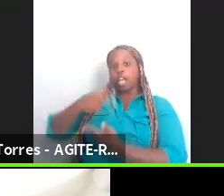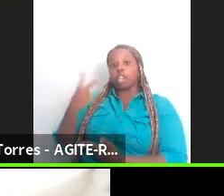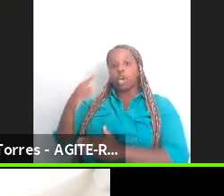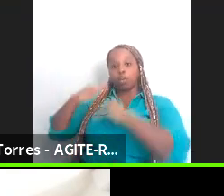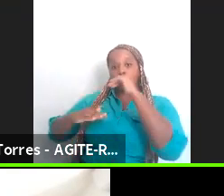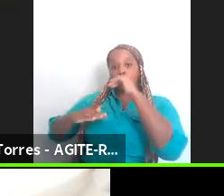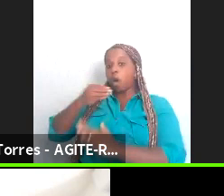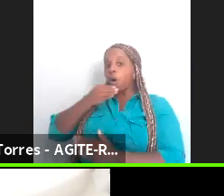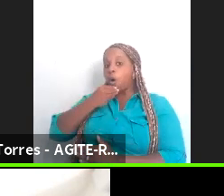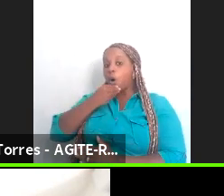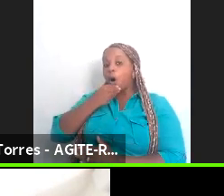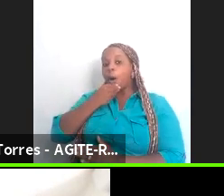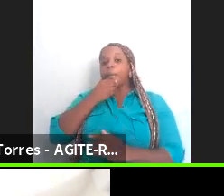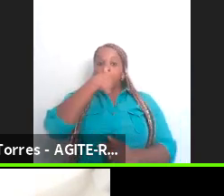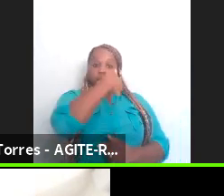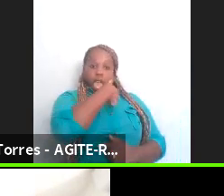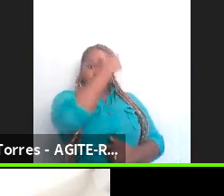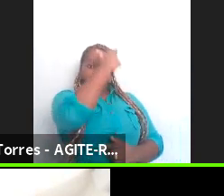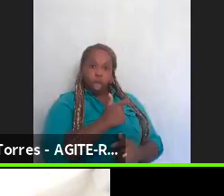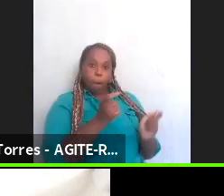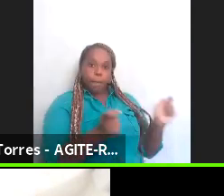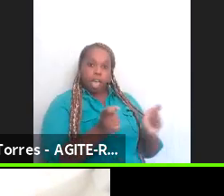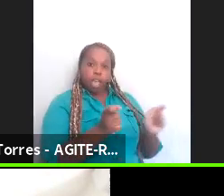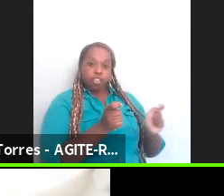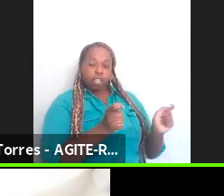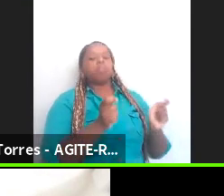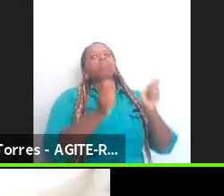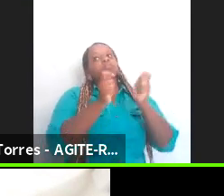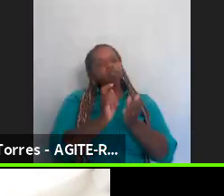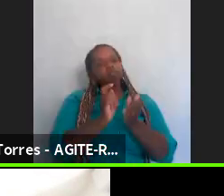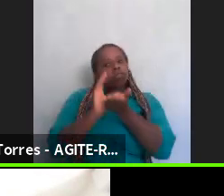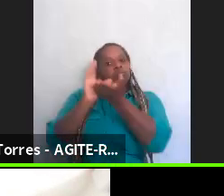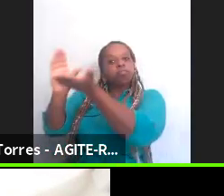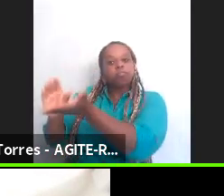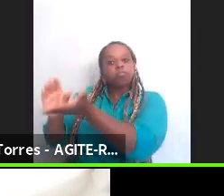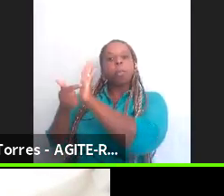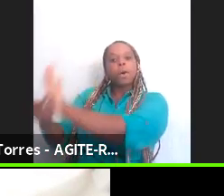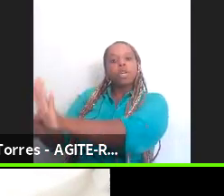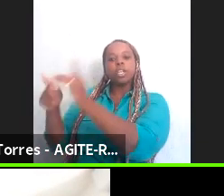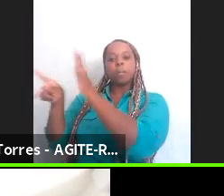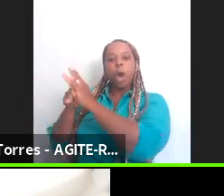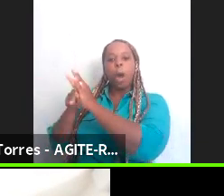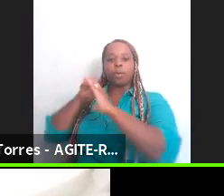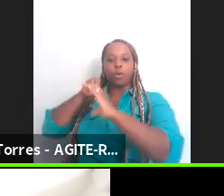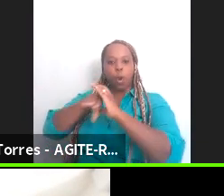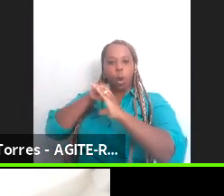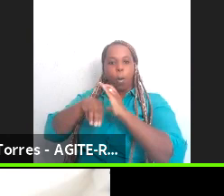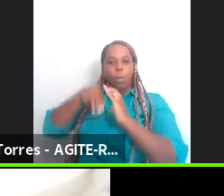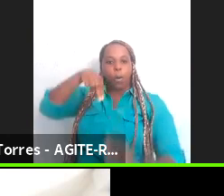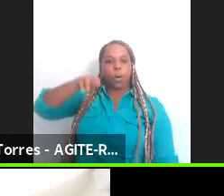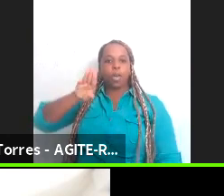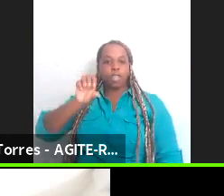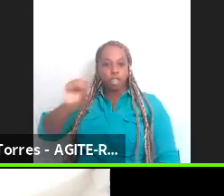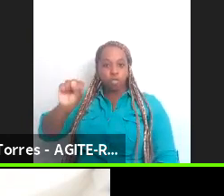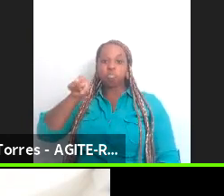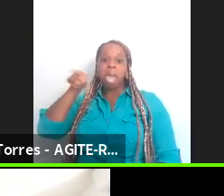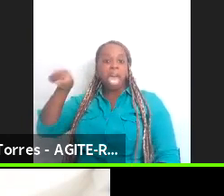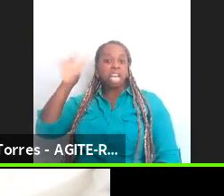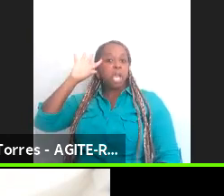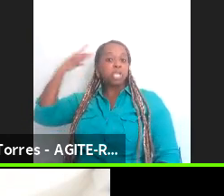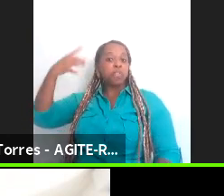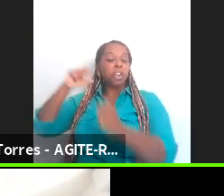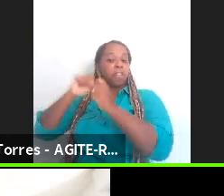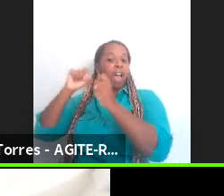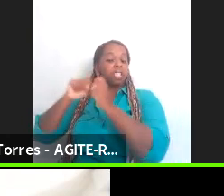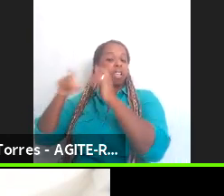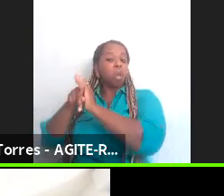eu fazendo a mediação, tudo certinho, mandei, e eles decidiram que iriam fazer com os próprios jornalistas, como foi ontem na